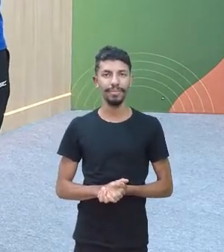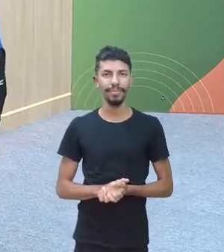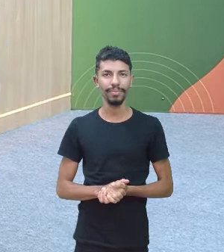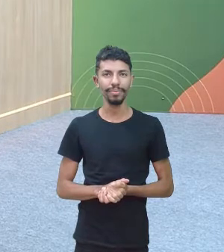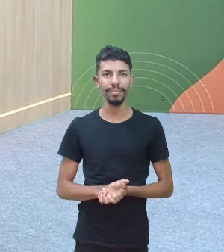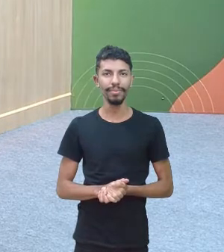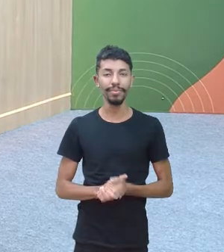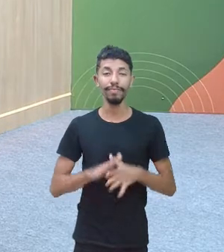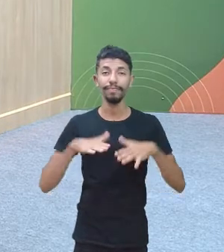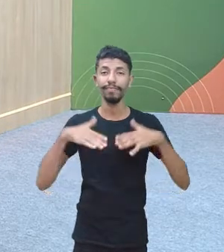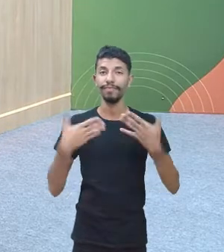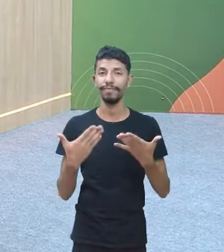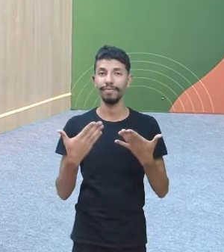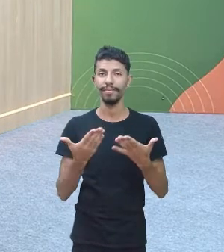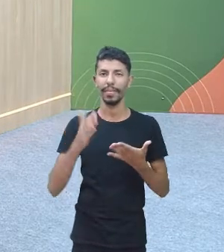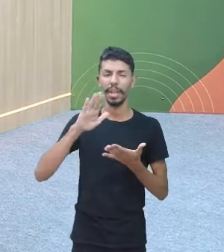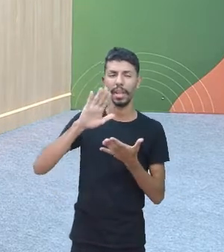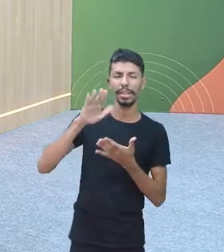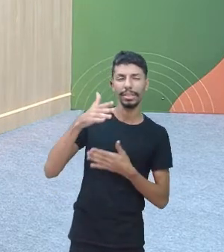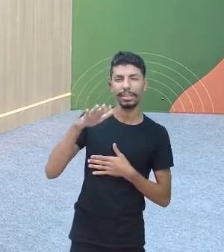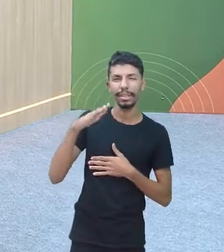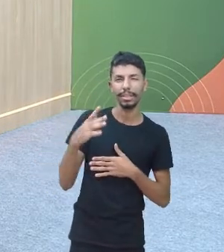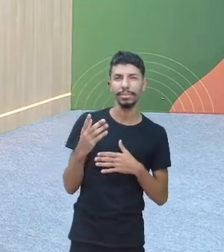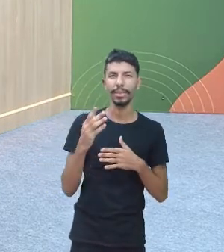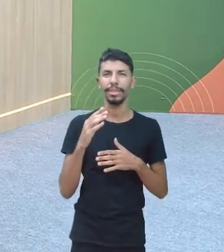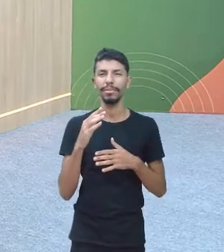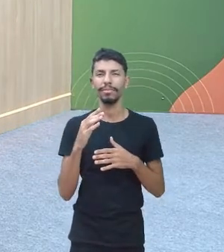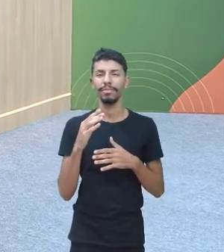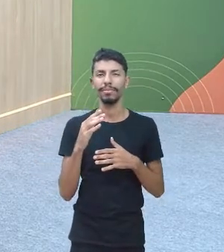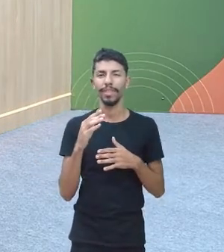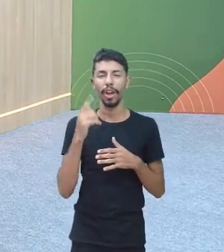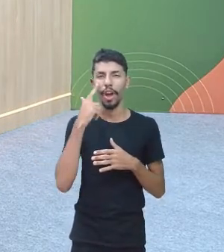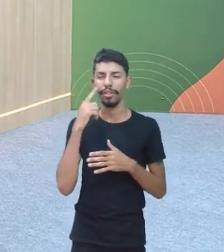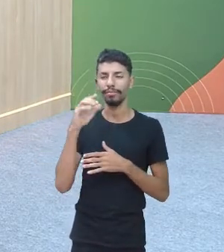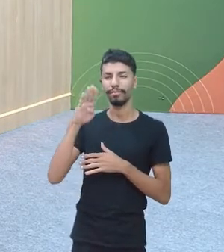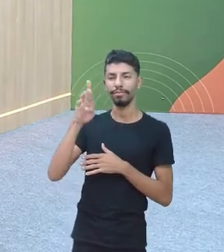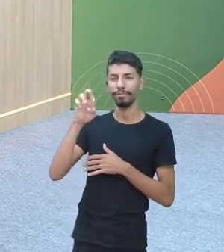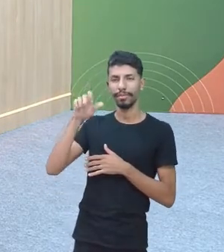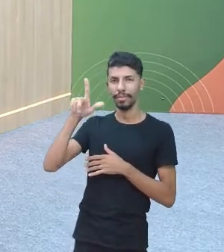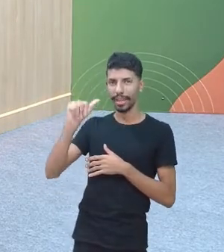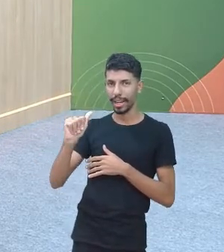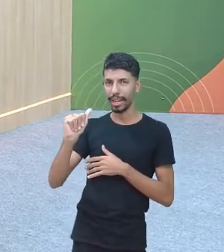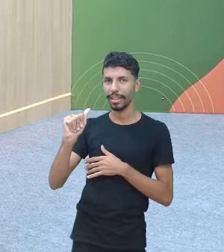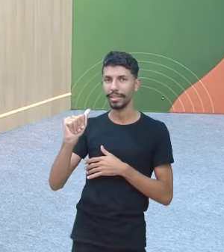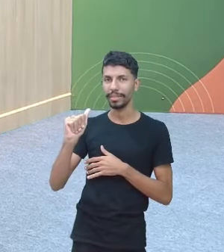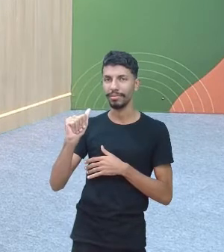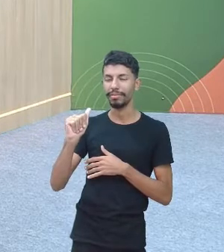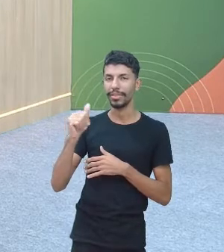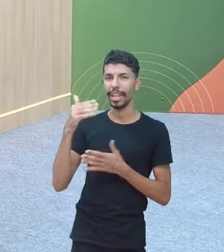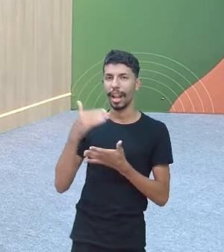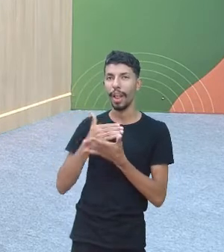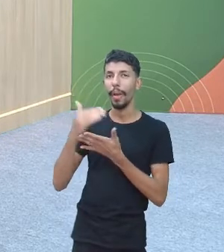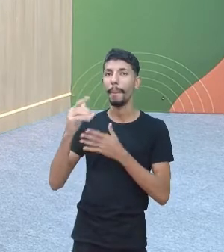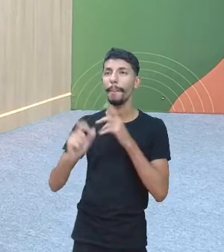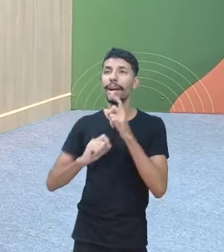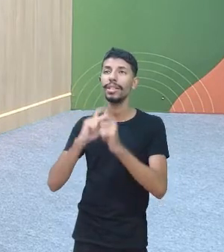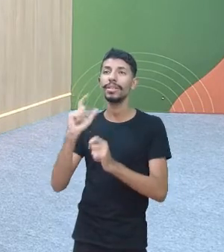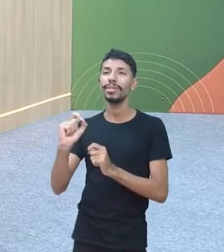Bom, na década de... O brega, ele começa a